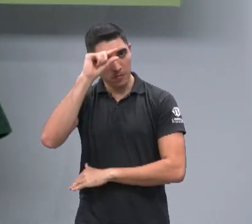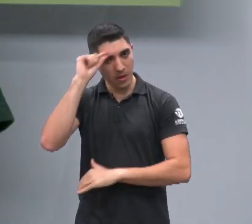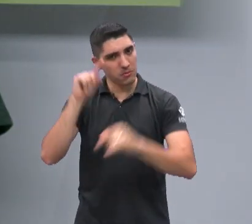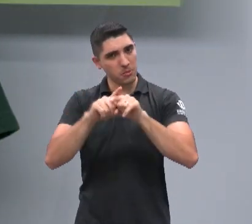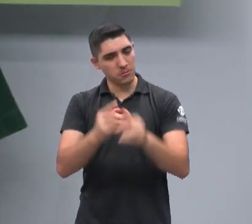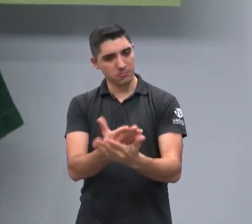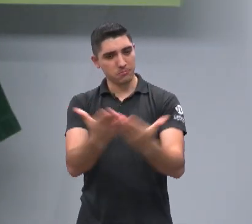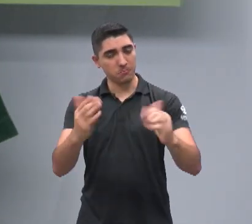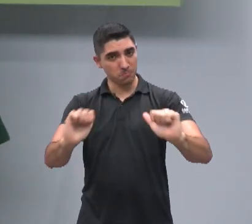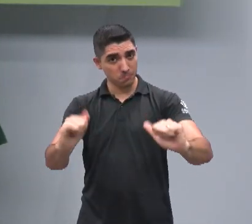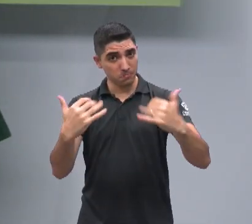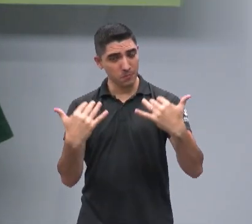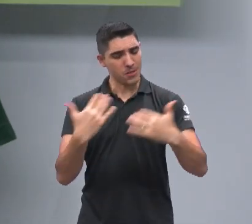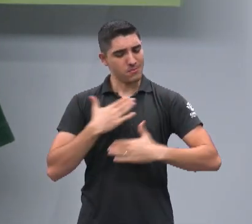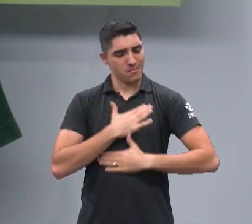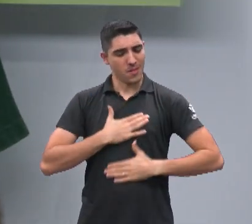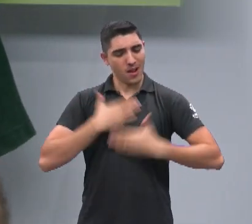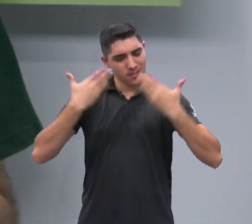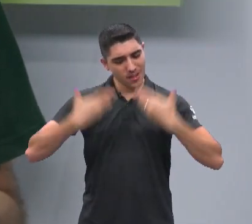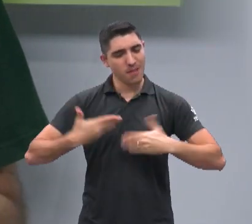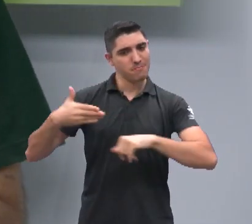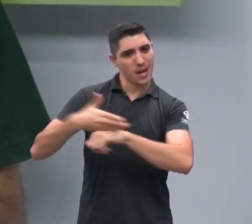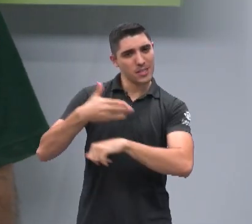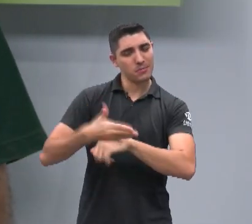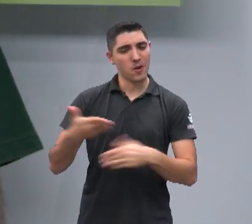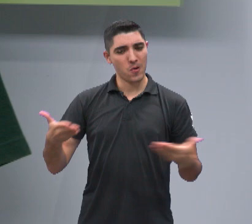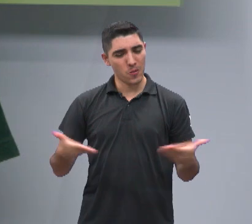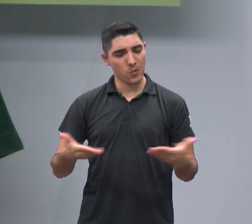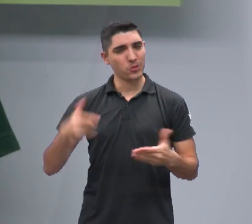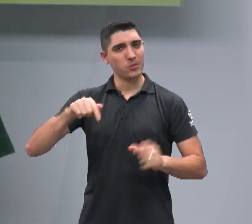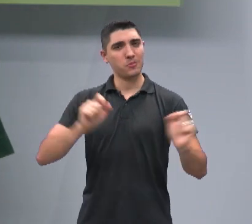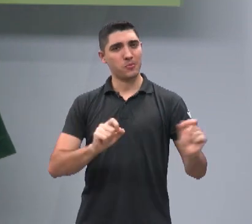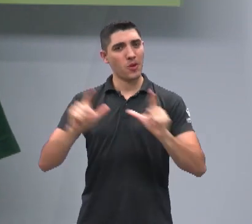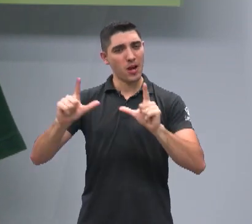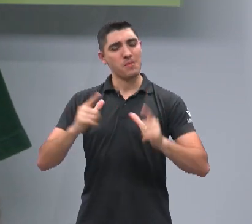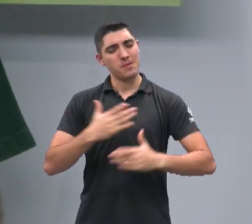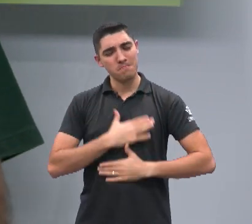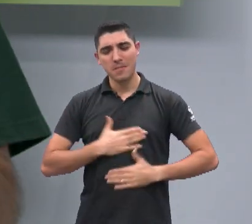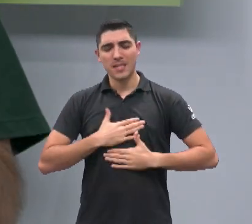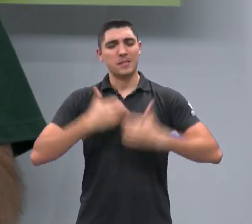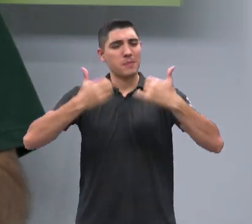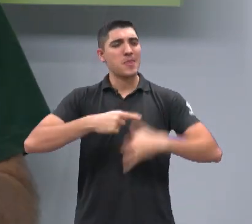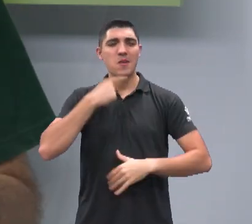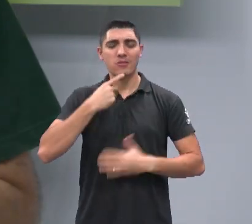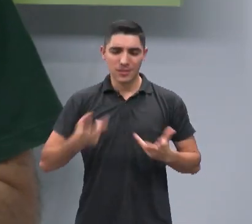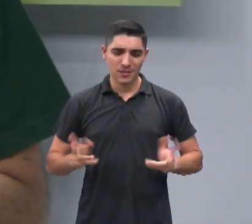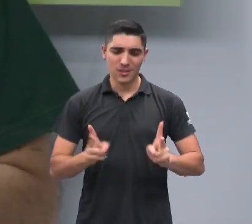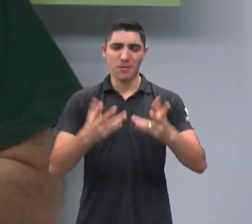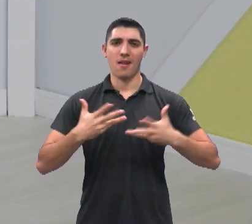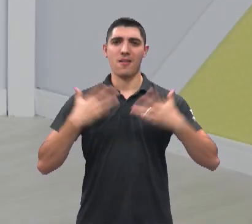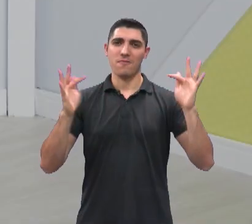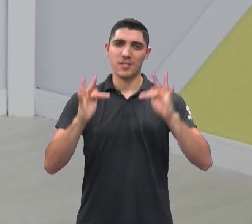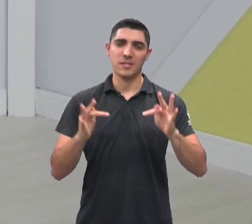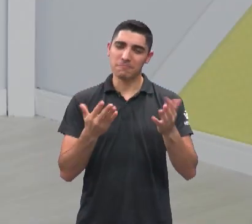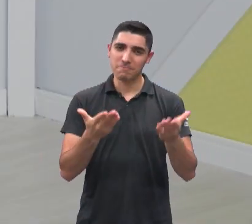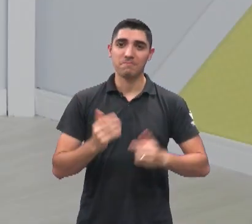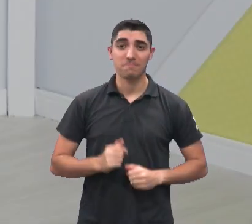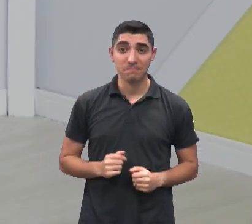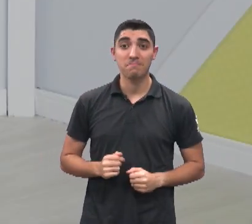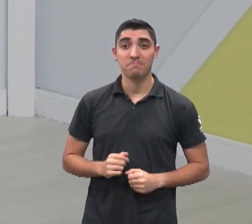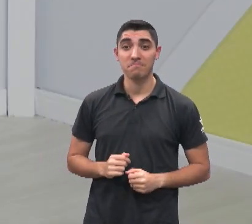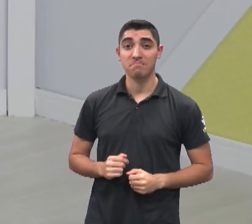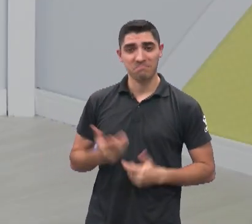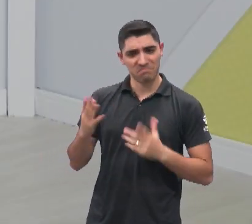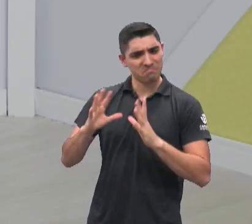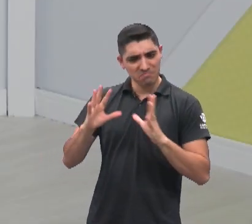casa. Como sempre, é um prazer inenarrável estar em mais um Hora do Esporte neste meio de semana. E é isso. Muito bem,